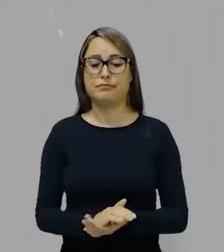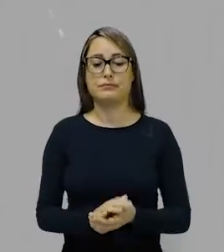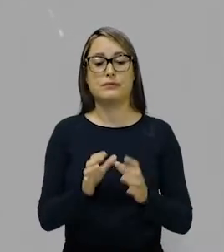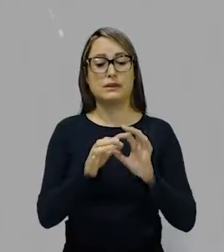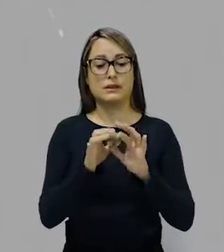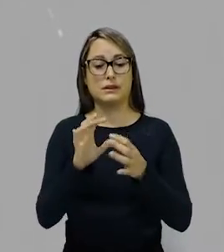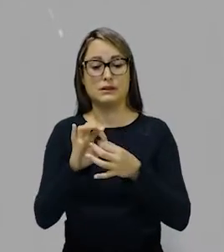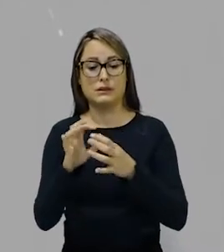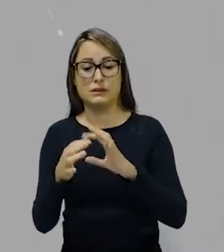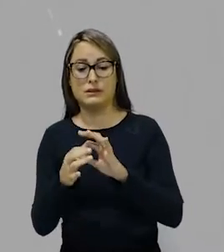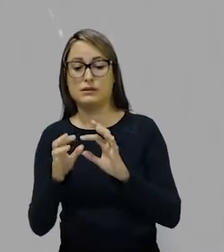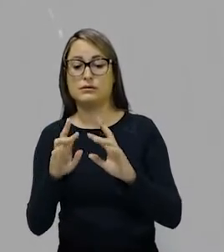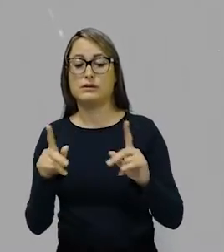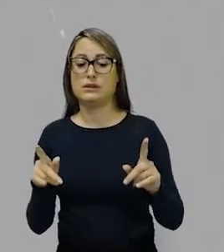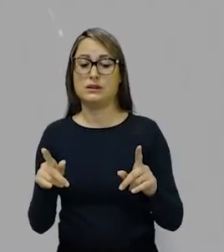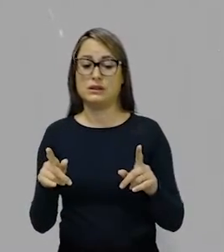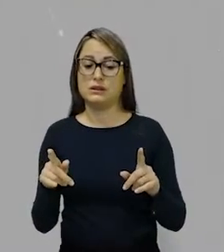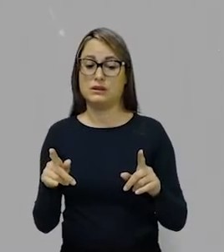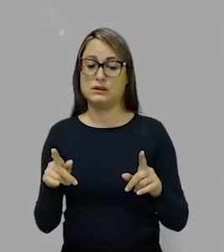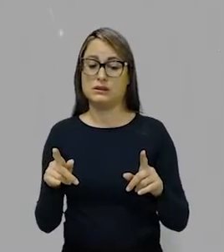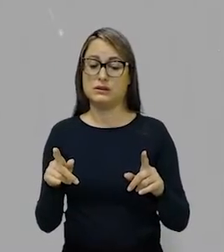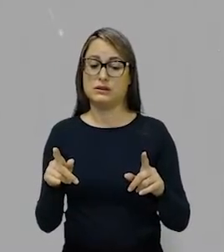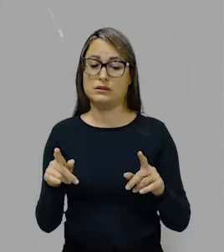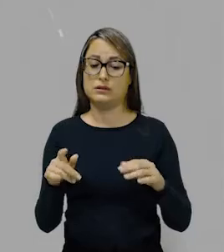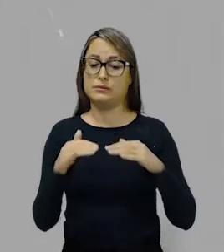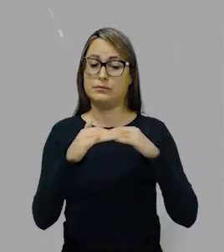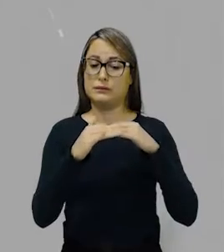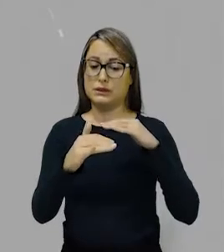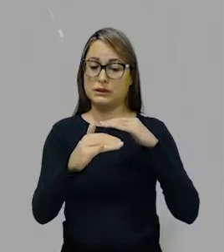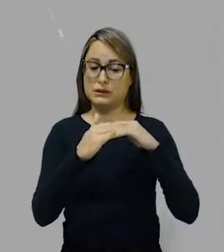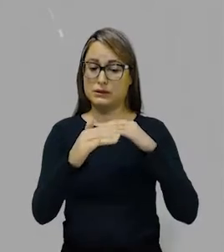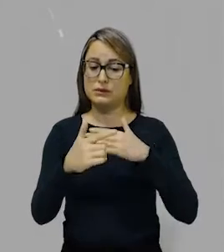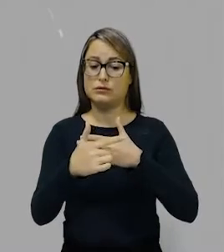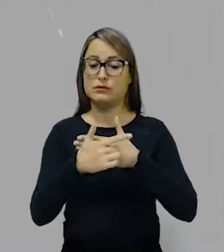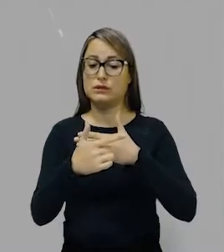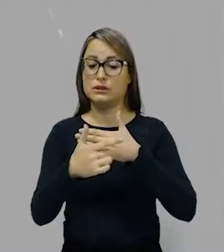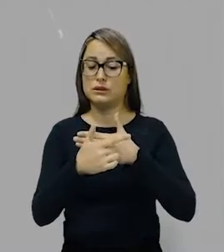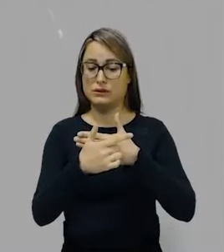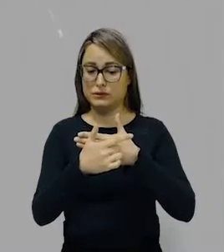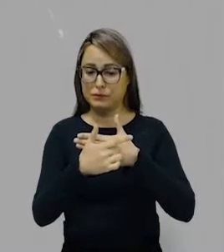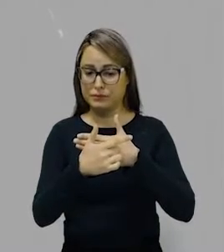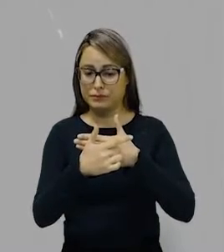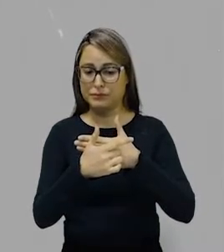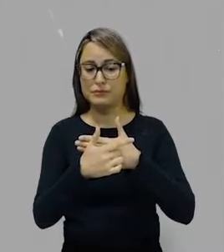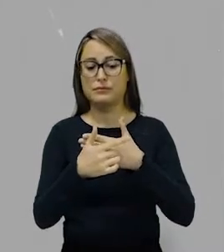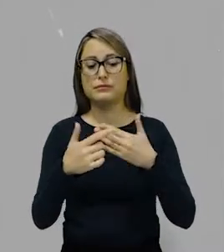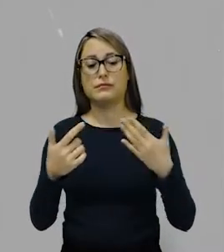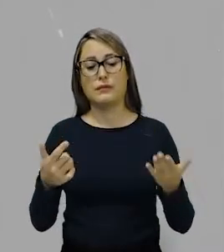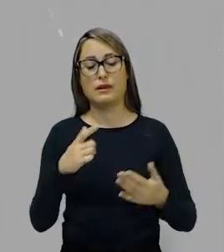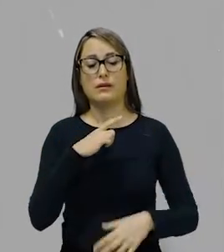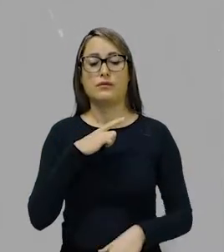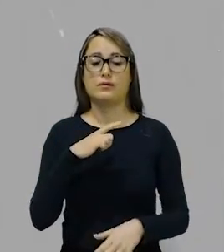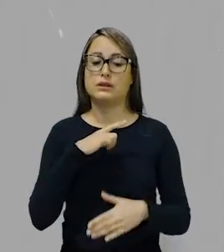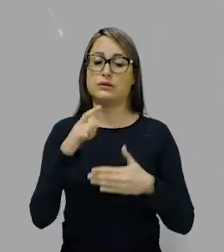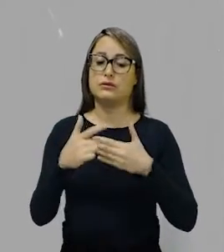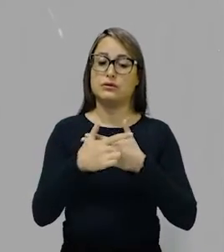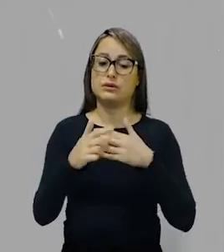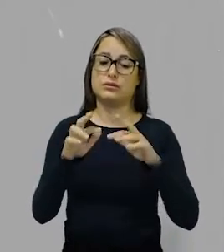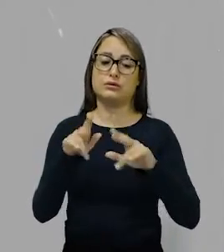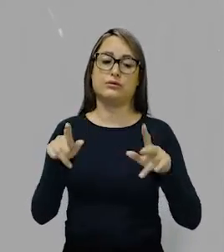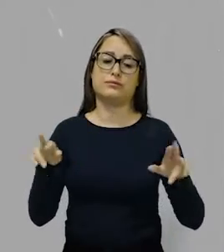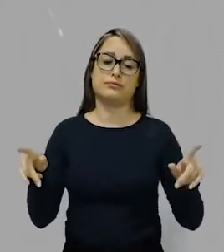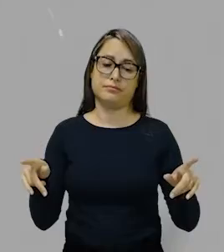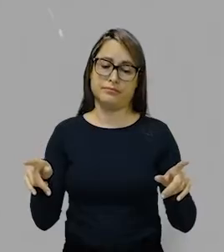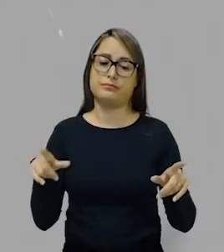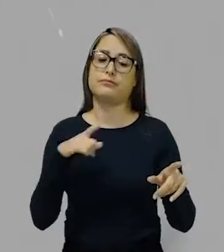cadeias diferentes. Isomeria plana de função. Os isômeros vão ter funções